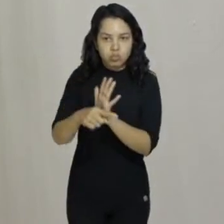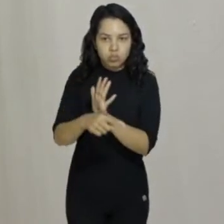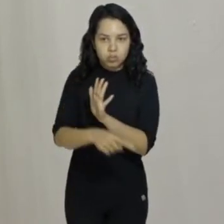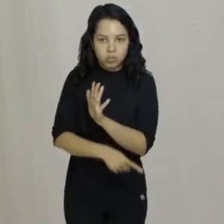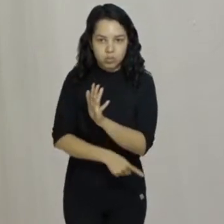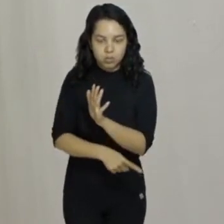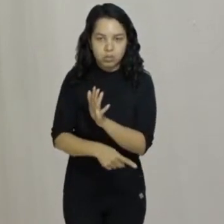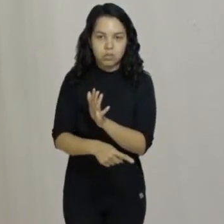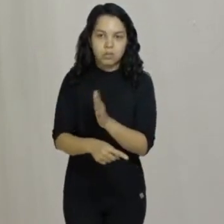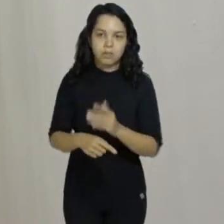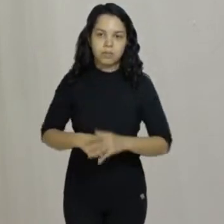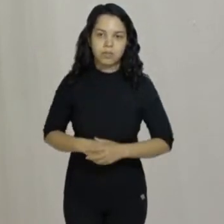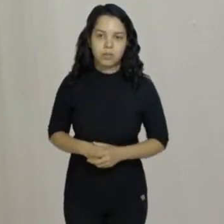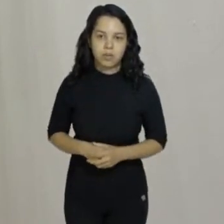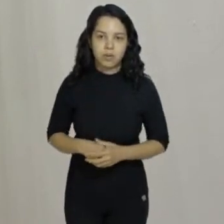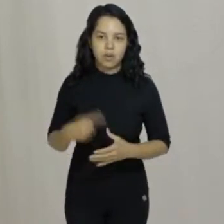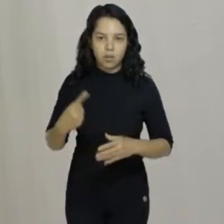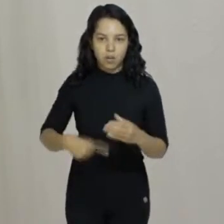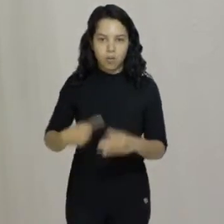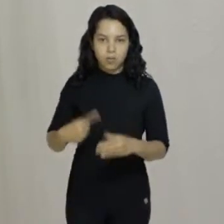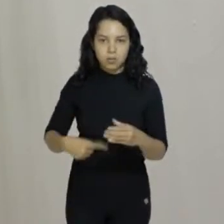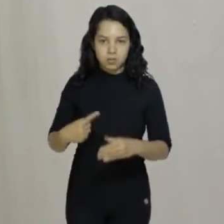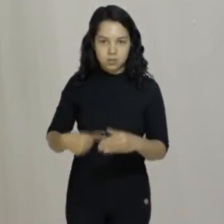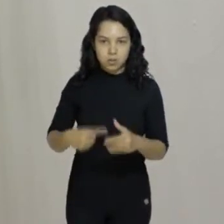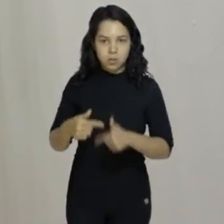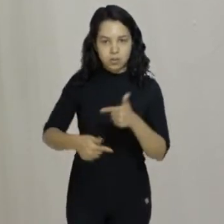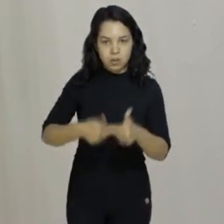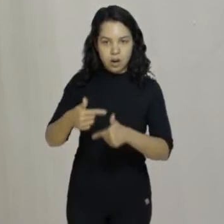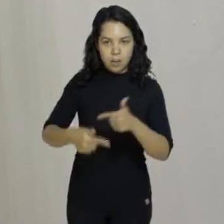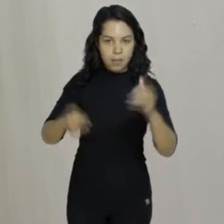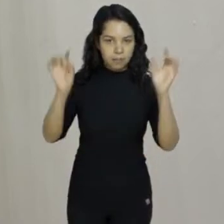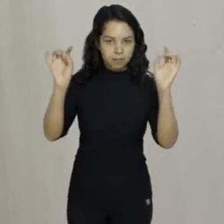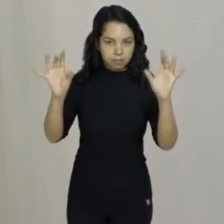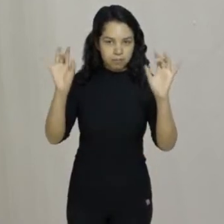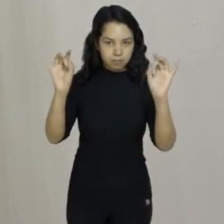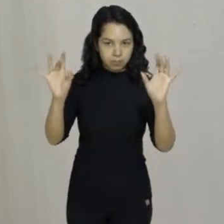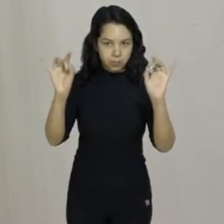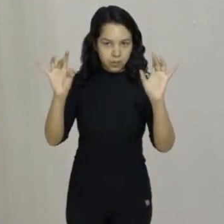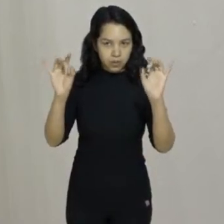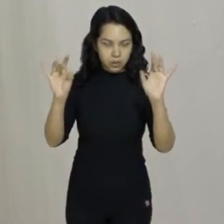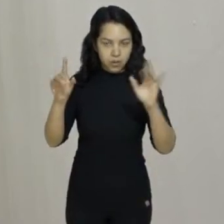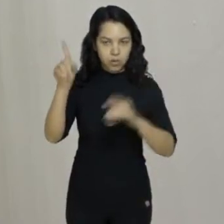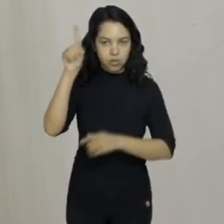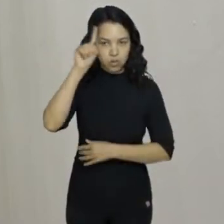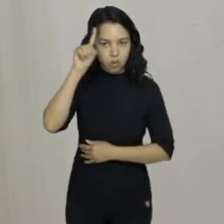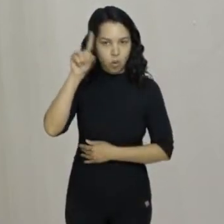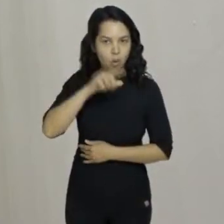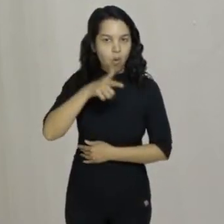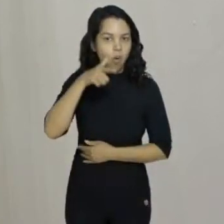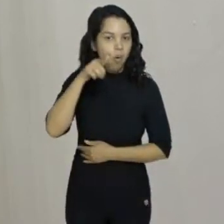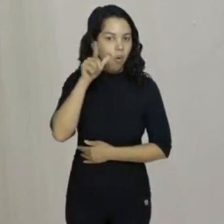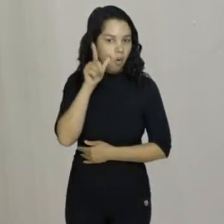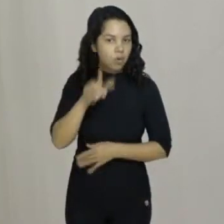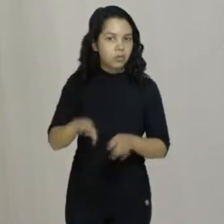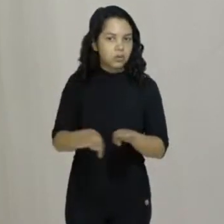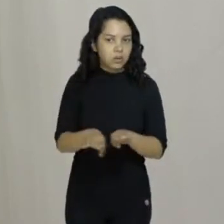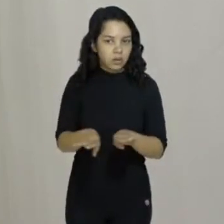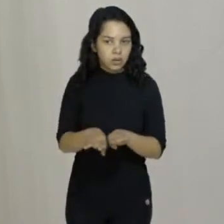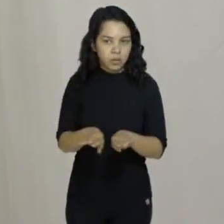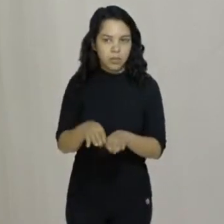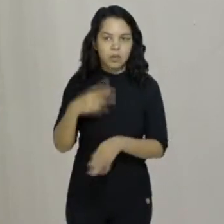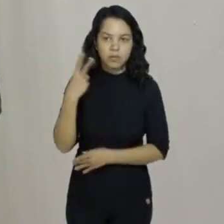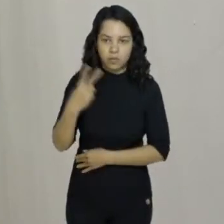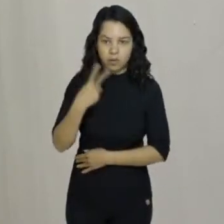essa comissão que fez esse trabalho extraordinário e no dia de ontem também o vereador William